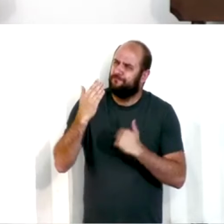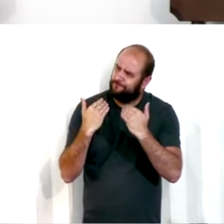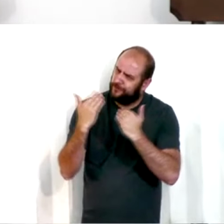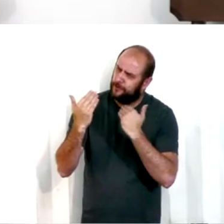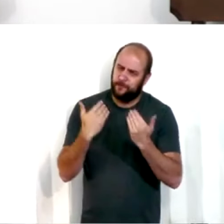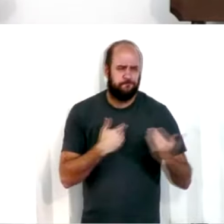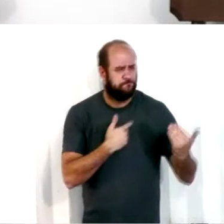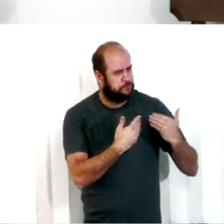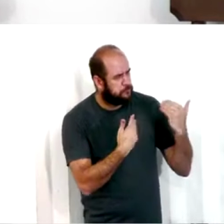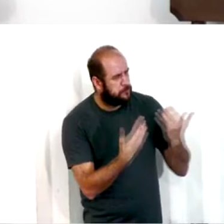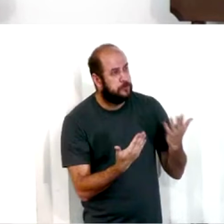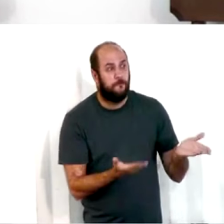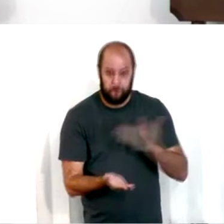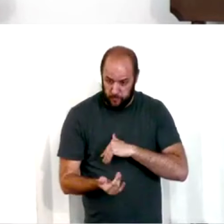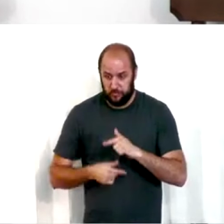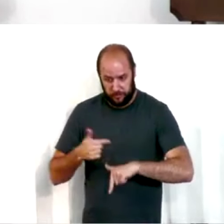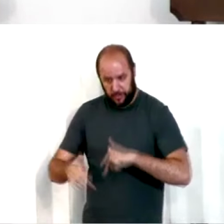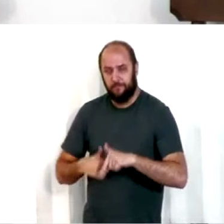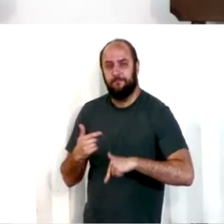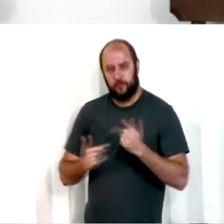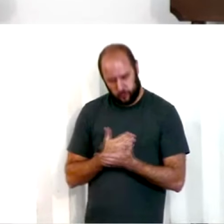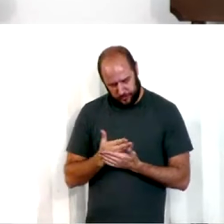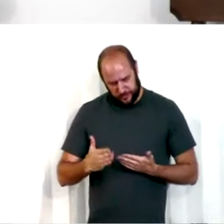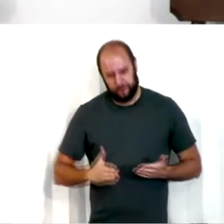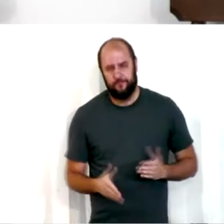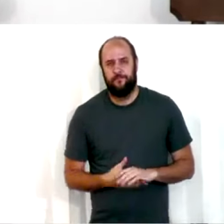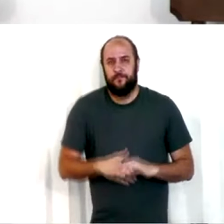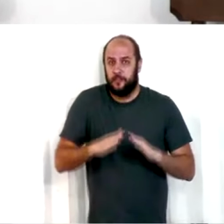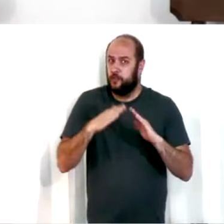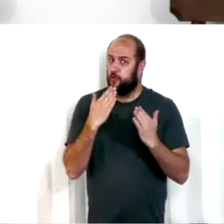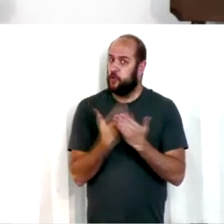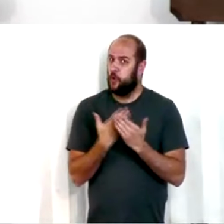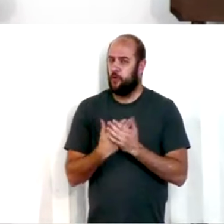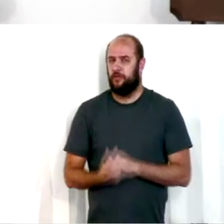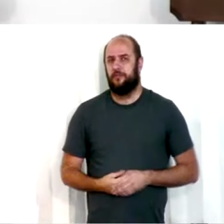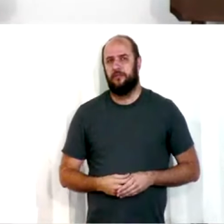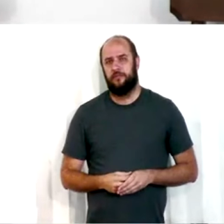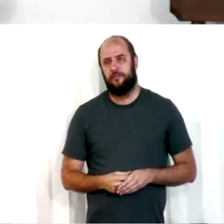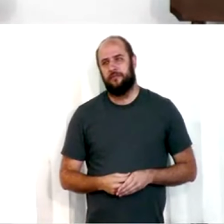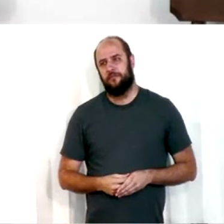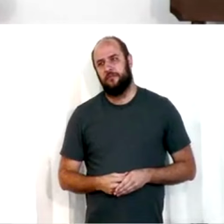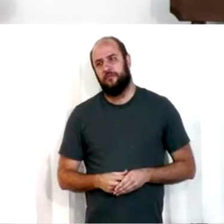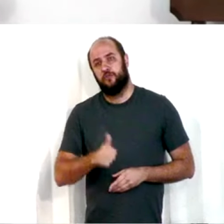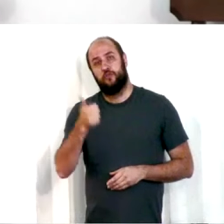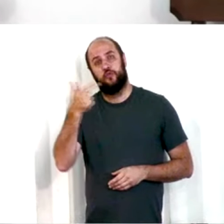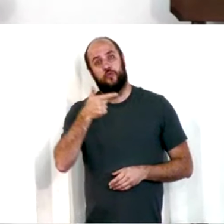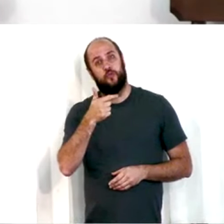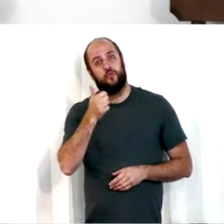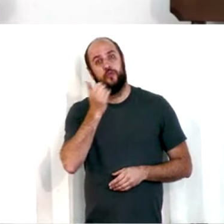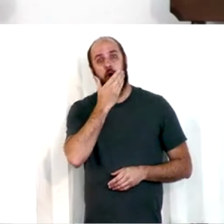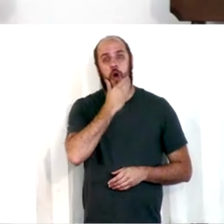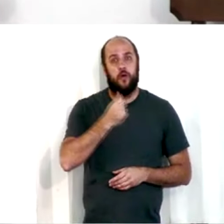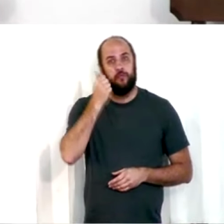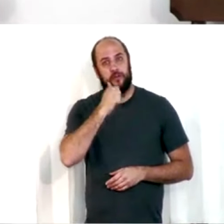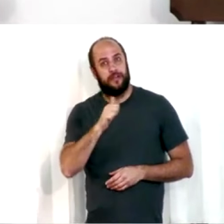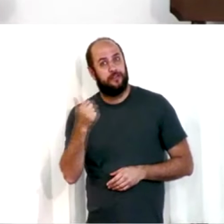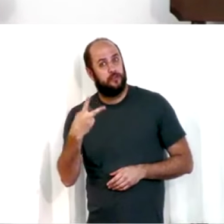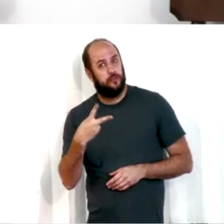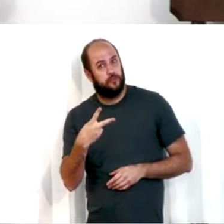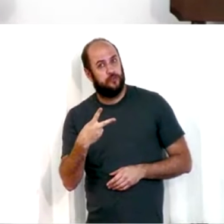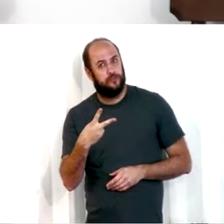e decidiram, vamos fazer. Vamos transformar nossa casa numa escola. 12 meninos e meninas se hospedaram, transformaram a casa deles